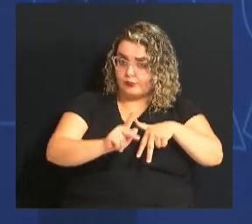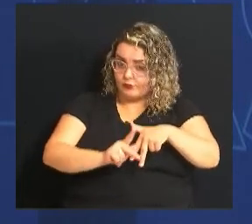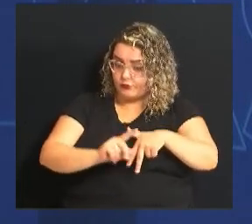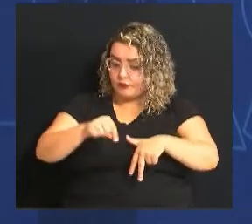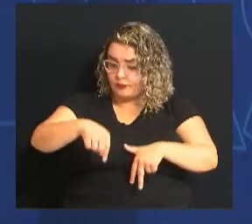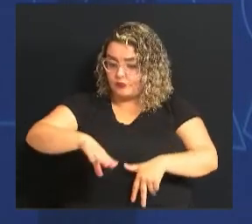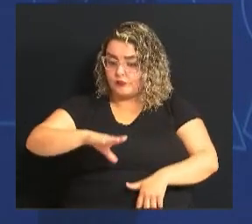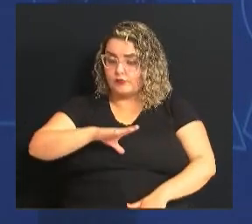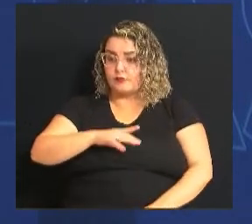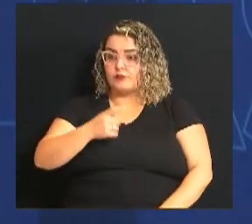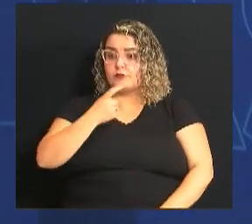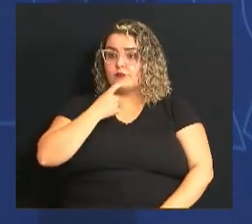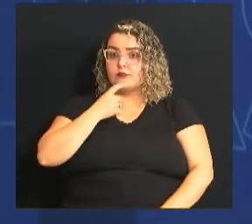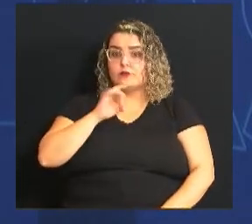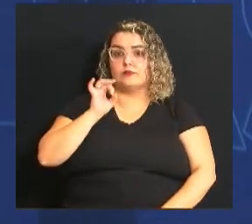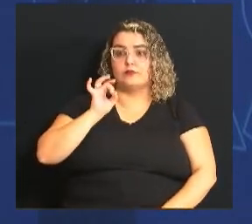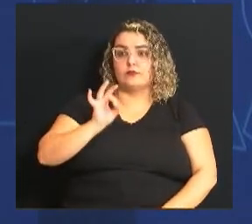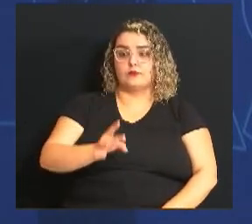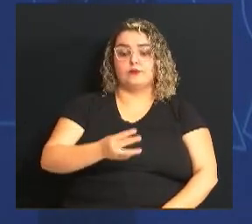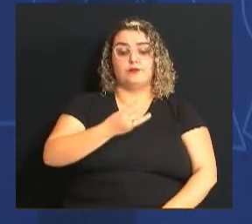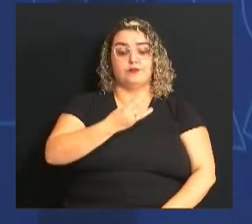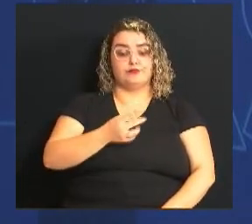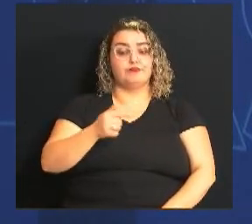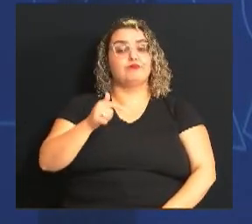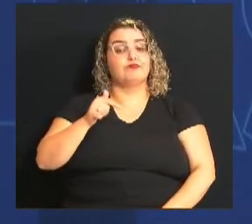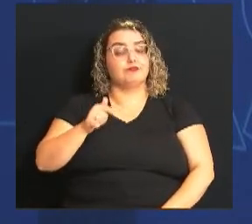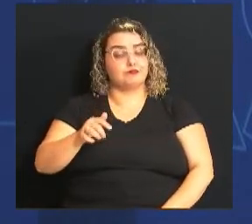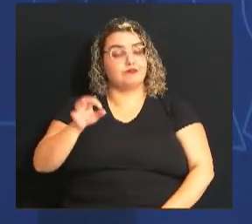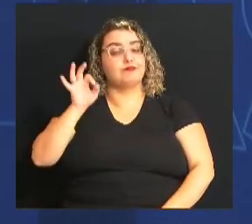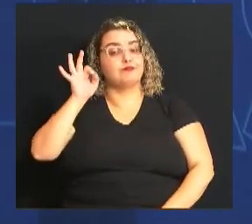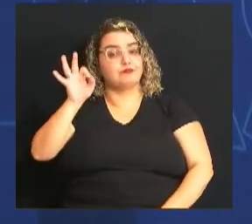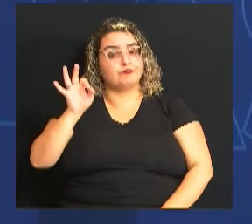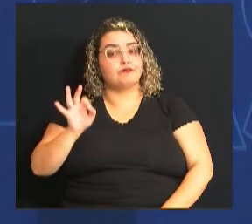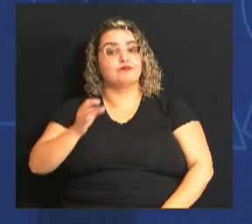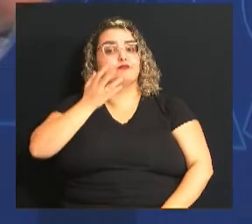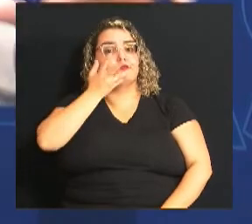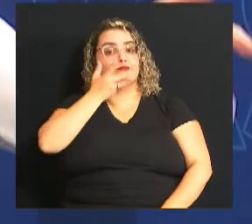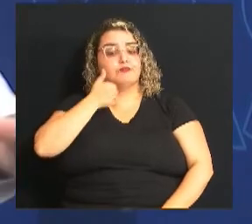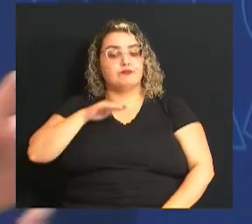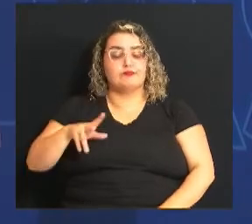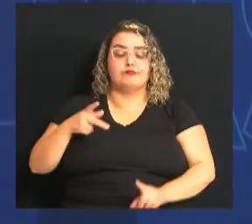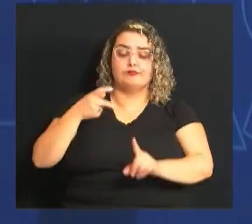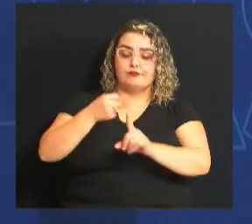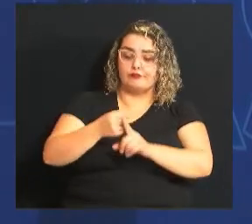Campinas, apenas 37% das crianças vacinadas. Você citou